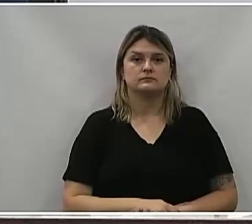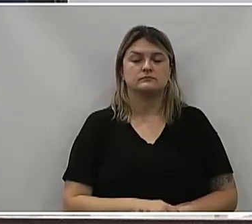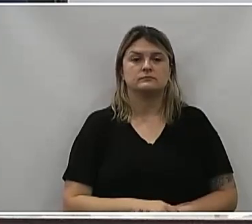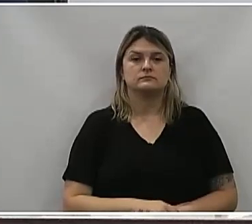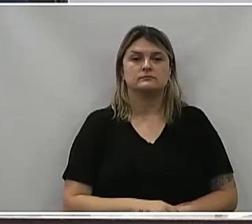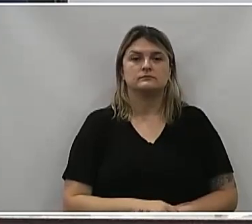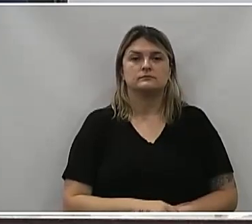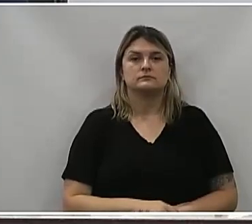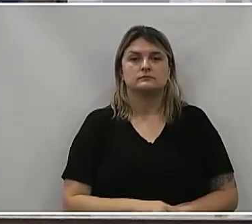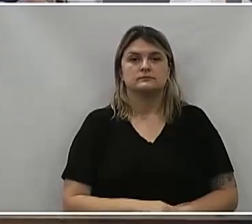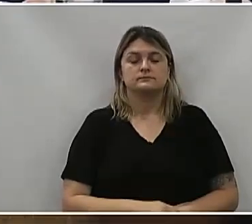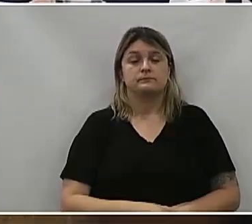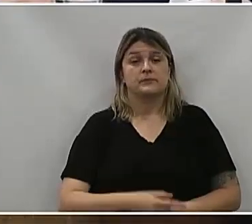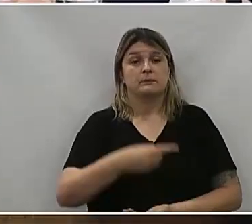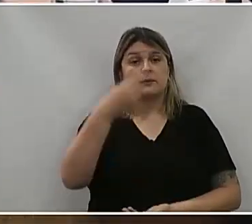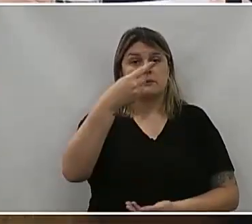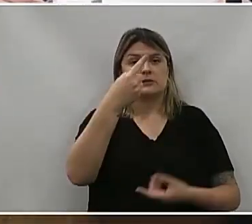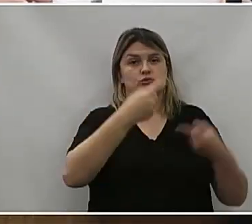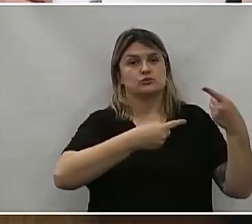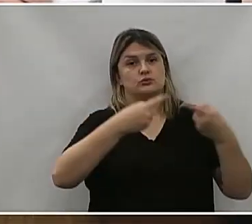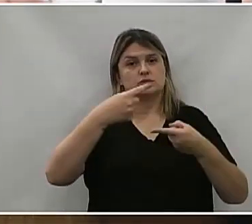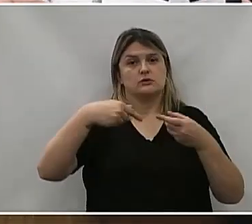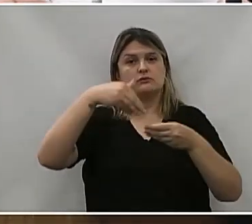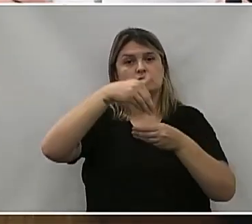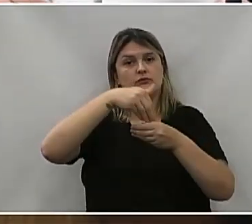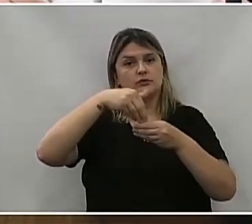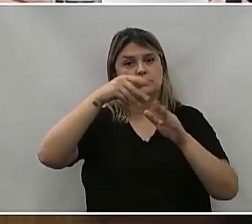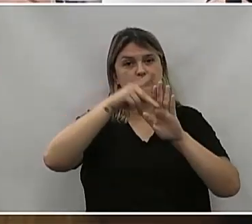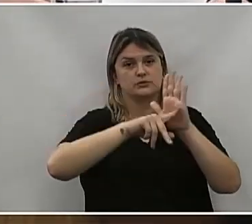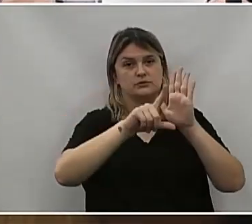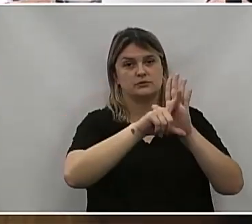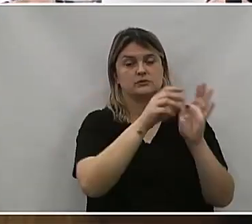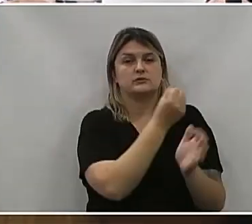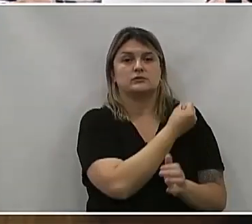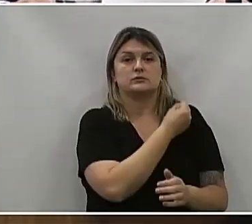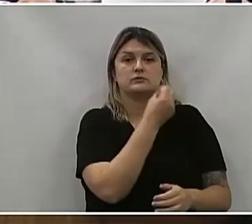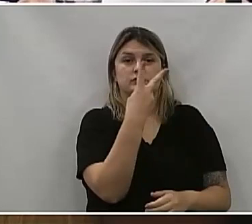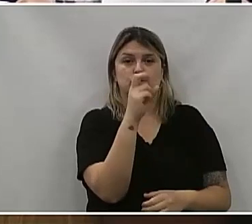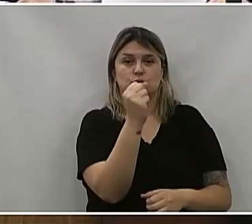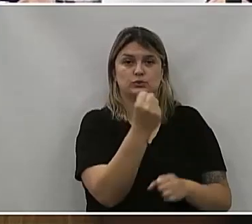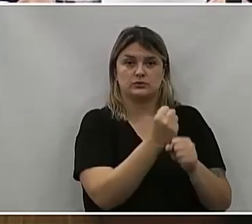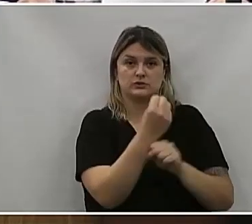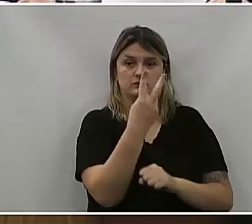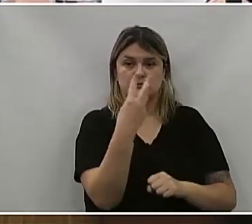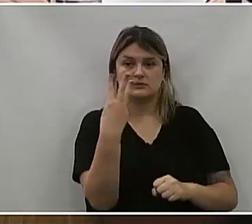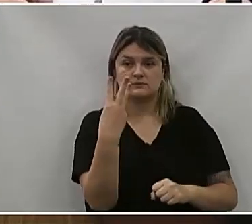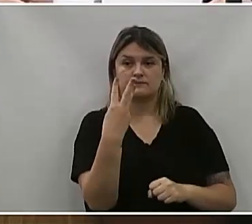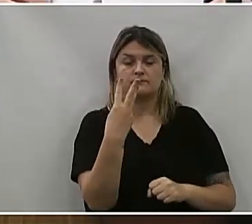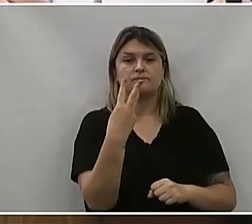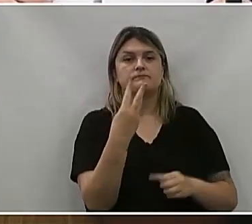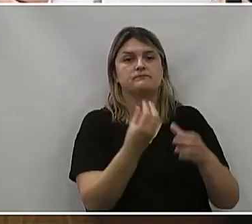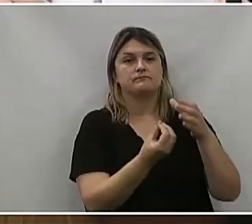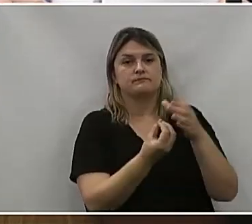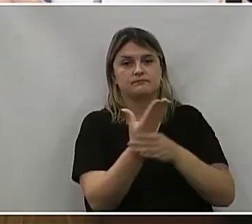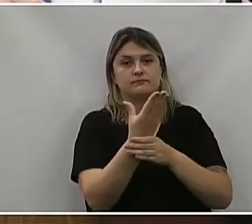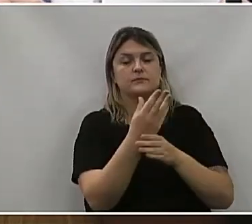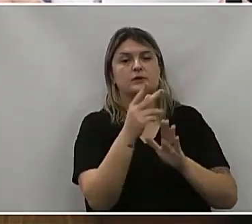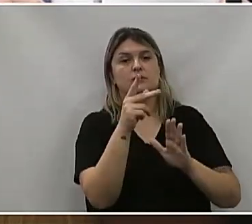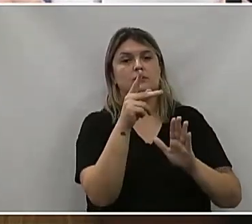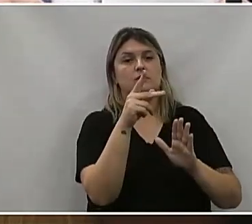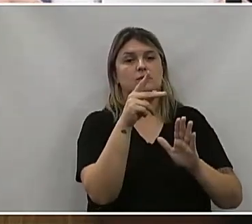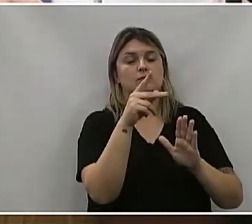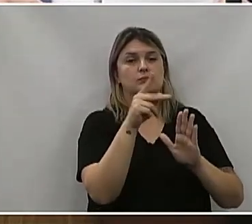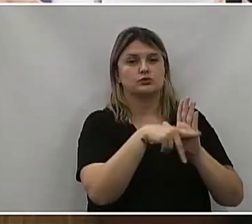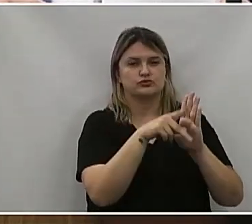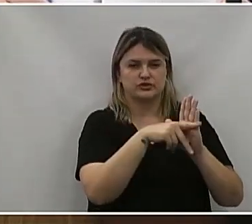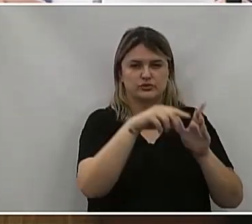de 2023. Em primeira discussão e votação do projeto de lei ordinária número 28 de 2023, que cria o programa